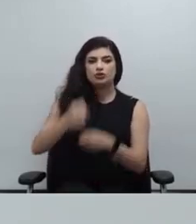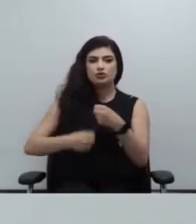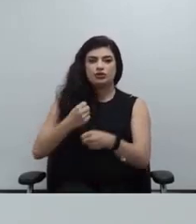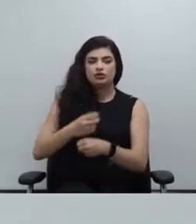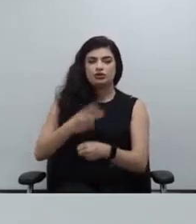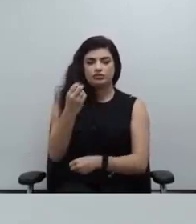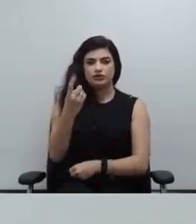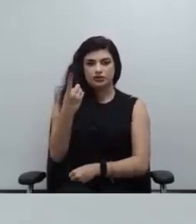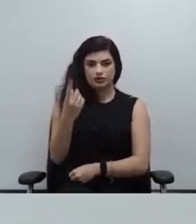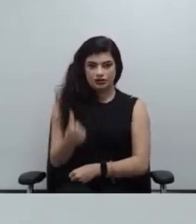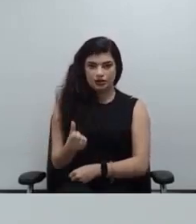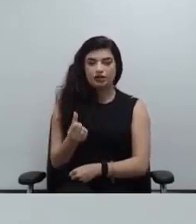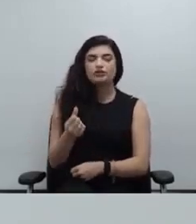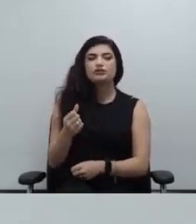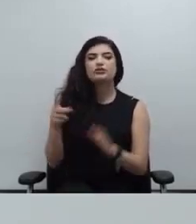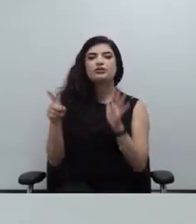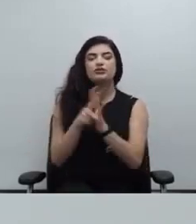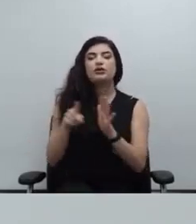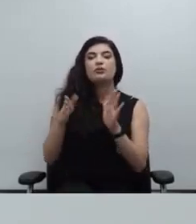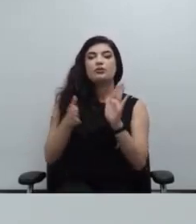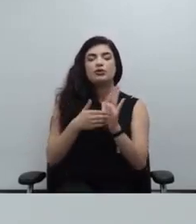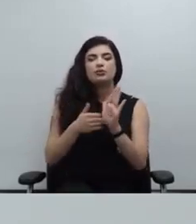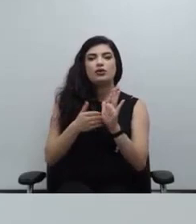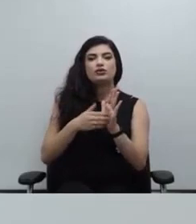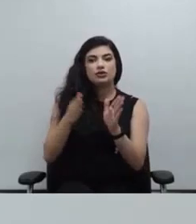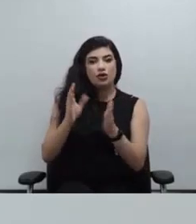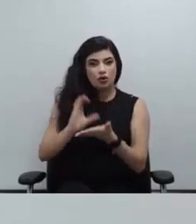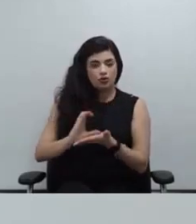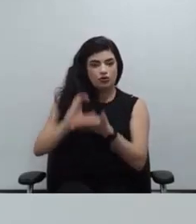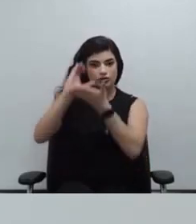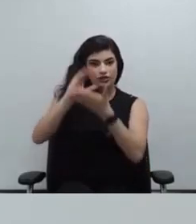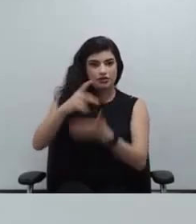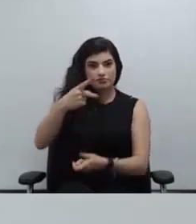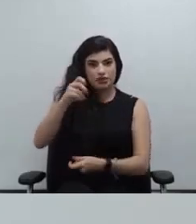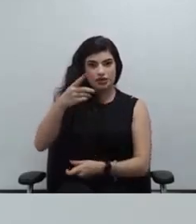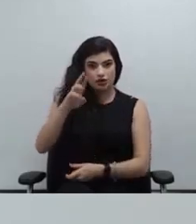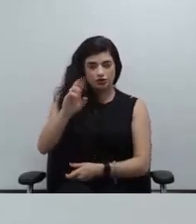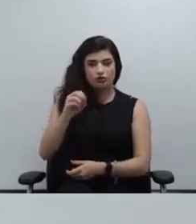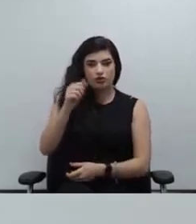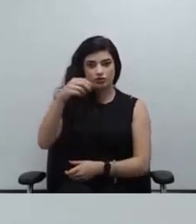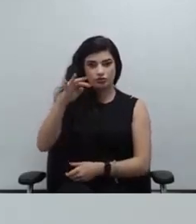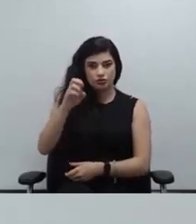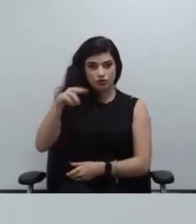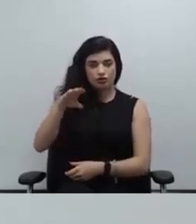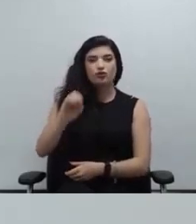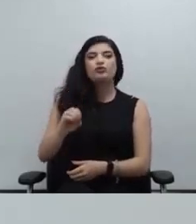com a apresentação de proposta formulada pelo então conselheiro Pedro Antônio de Avelar. Em sua